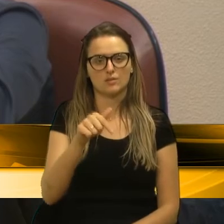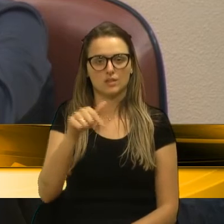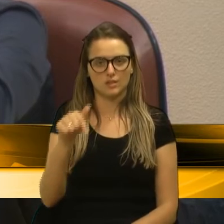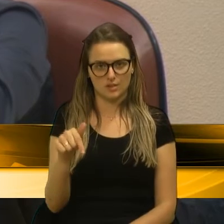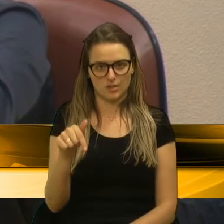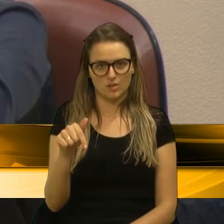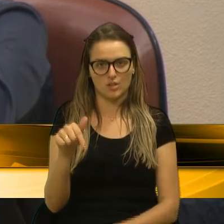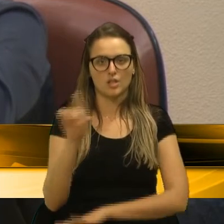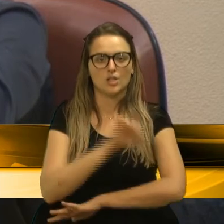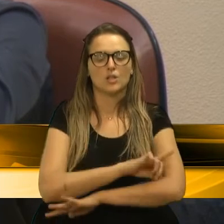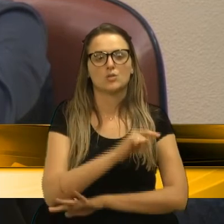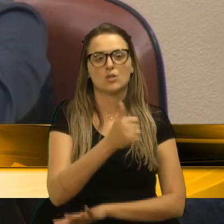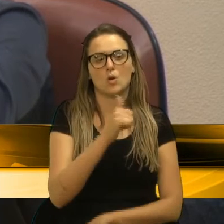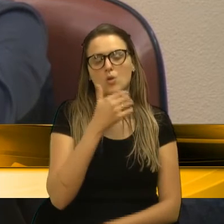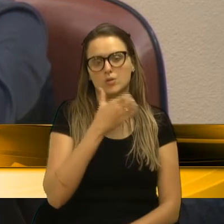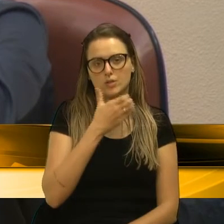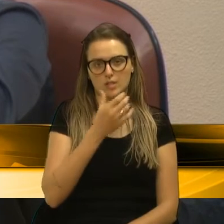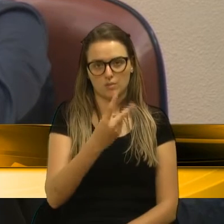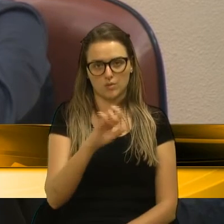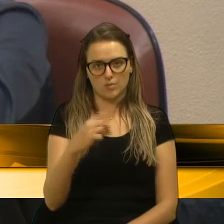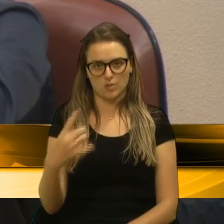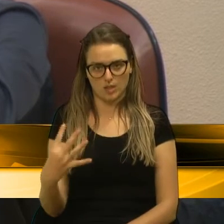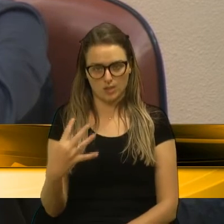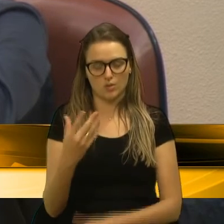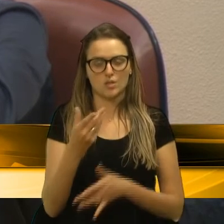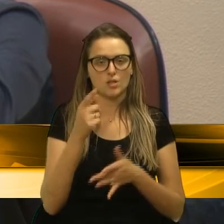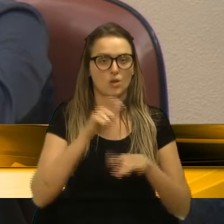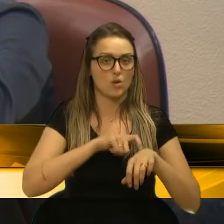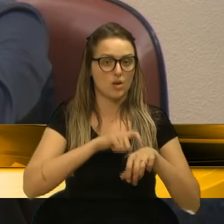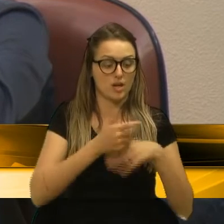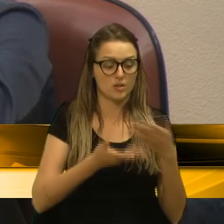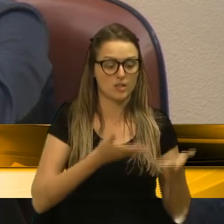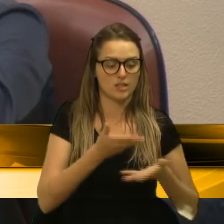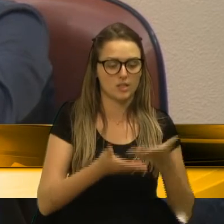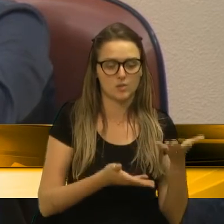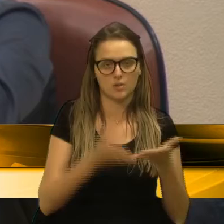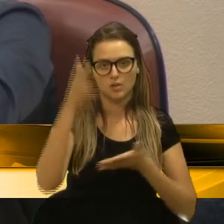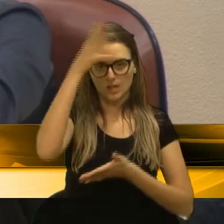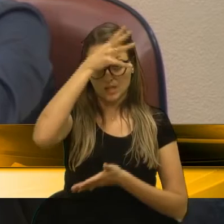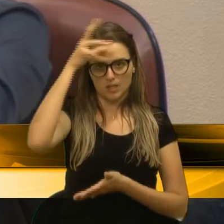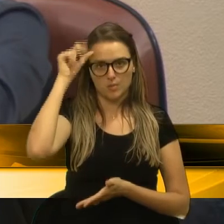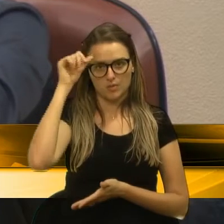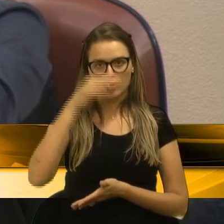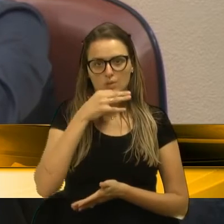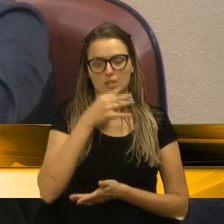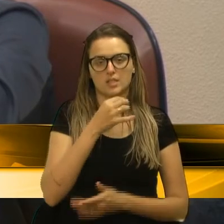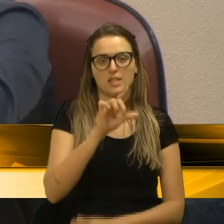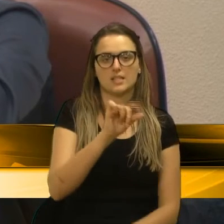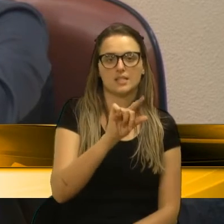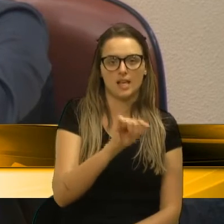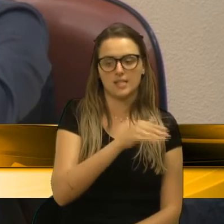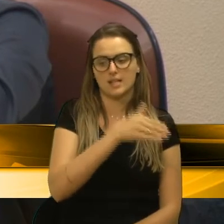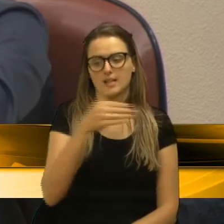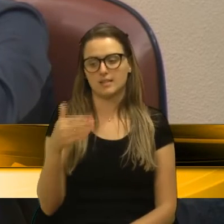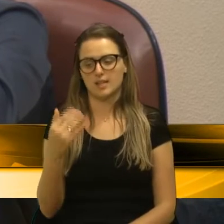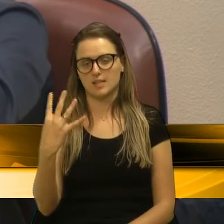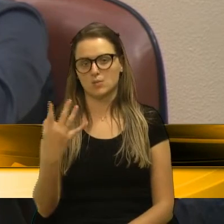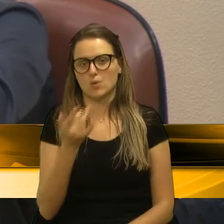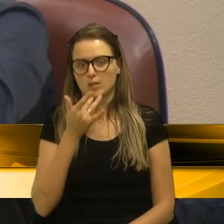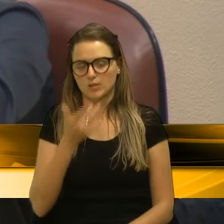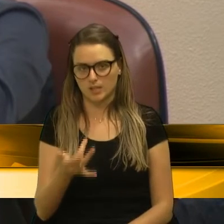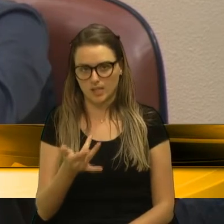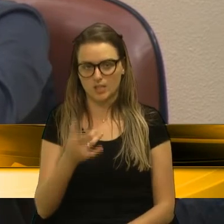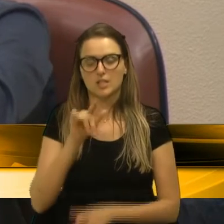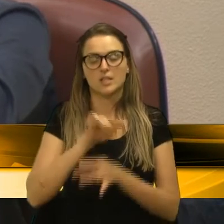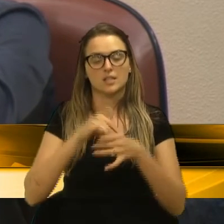17.277, de 11 de dezembro de 2014, o horário de atendimento no Centro Administrativo Municipal é das 10 às 16 horas. Central das Licitações do município de